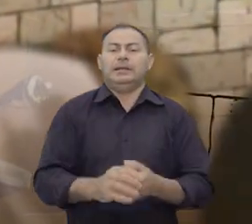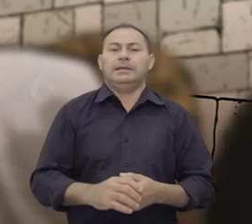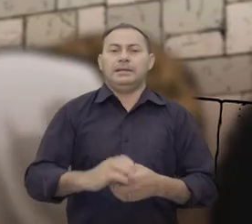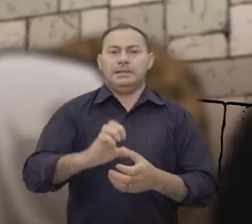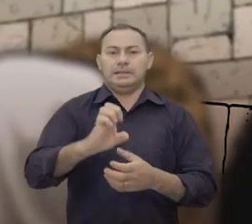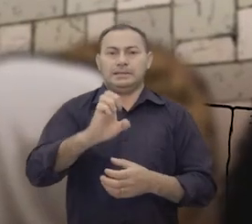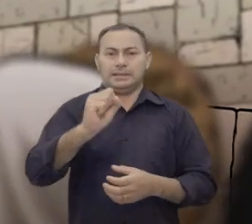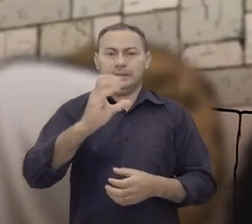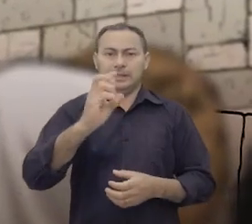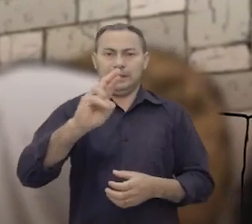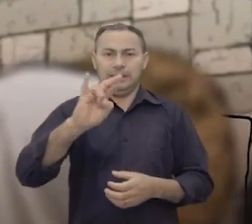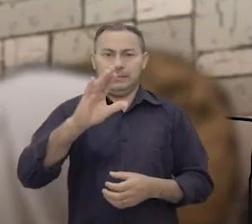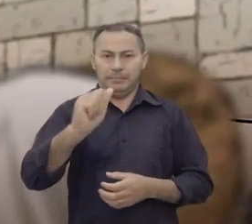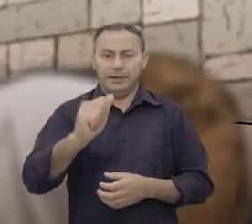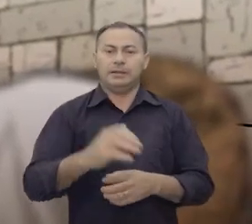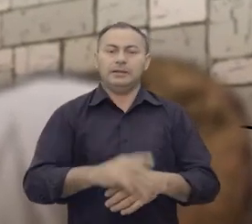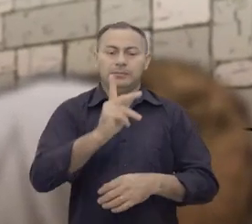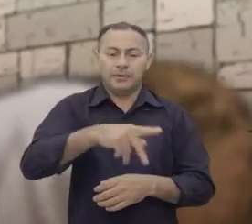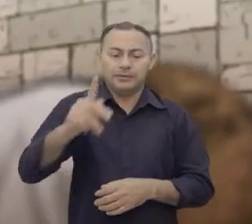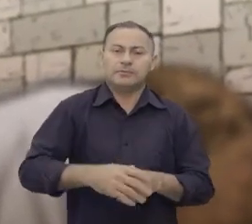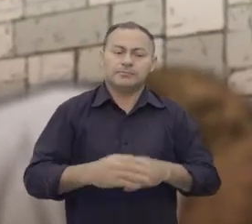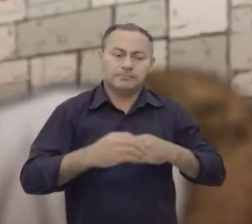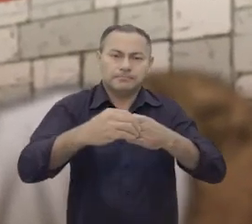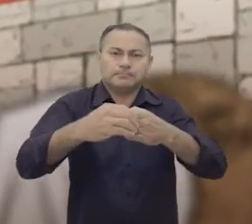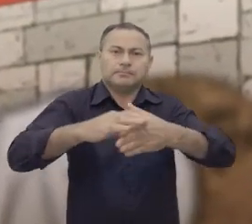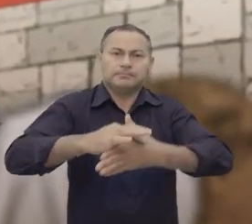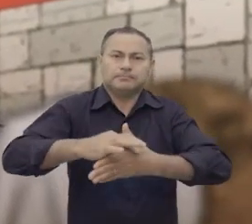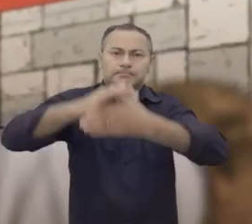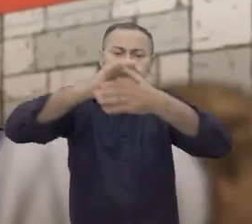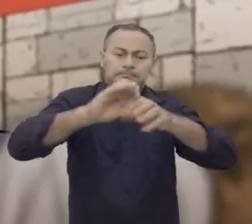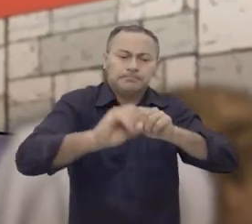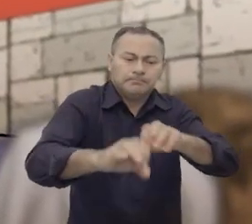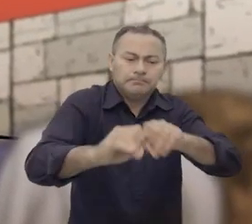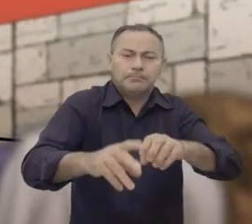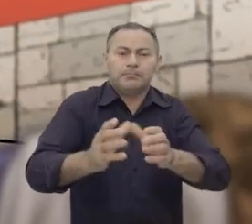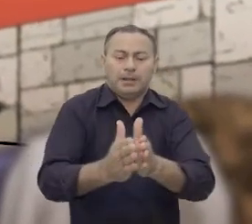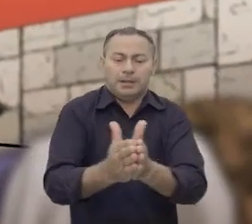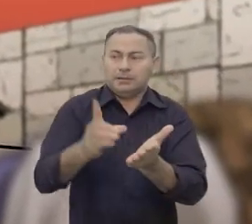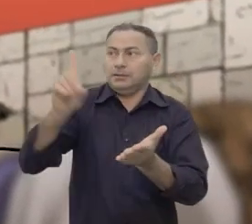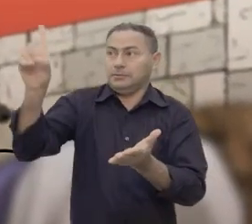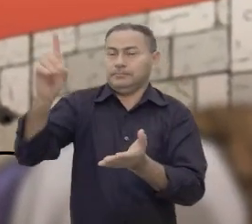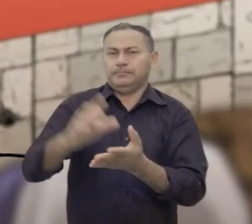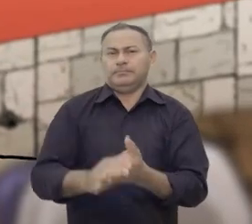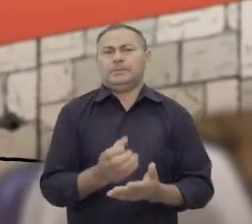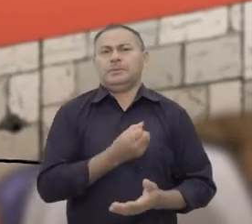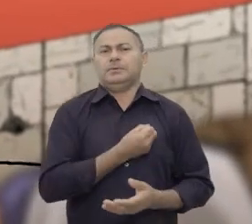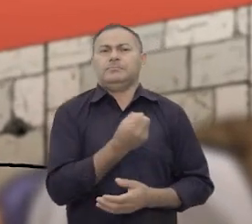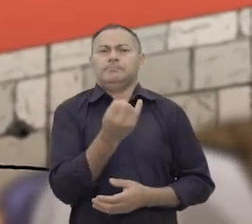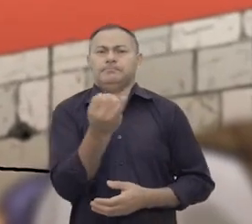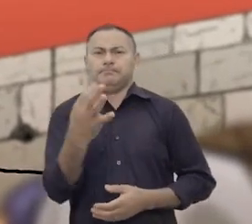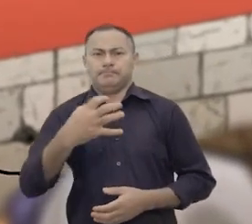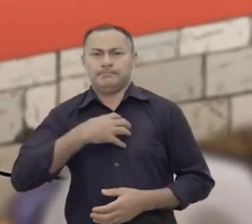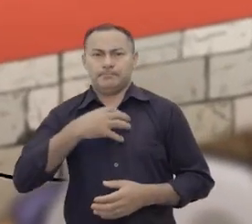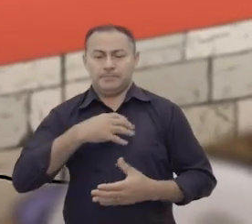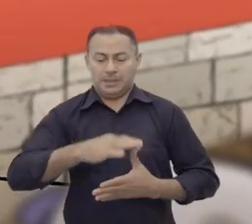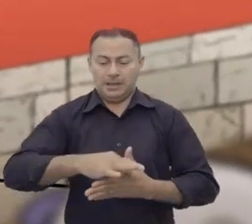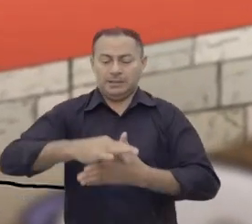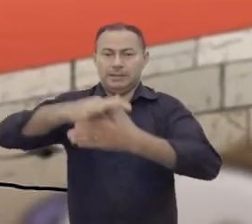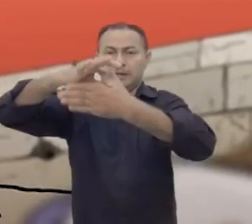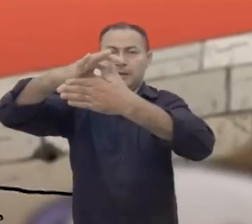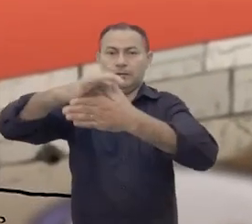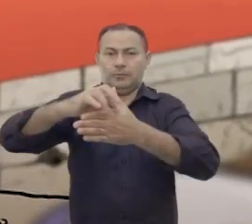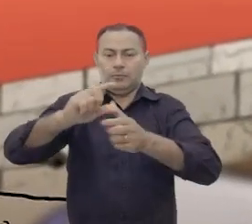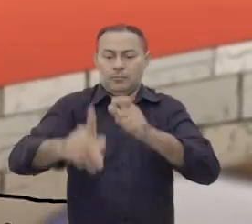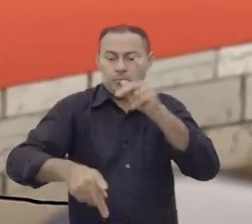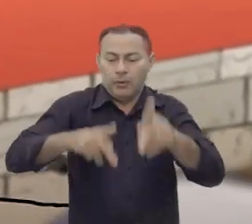Ele liderou o povo, principalmente em seu ministério de ensino da palavra de Deus. Há muitas maneiras de liderar